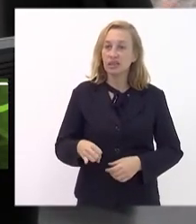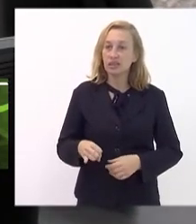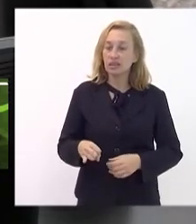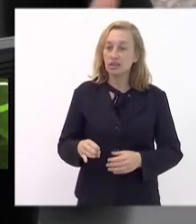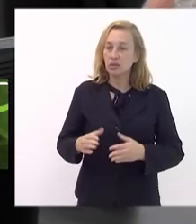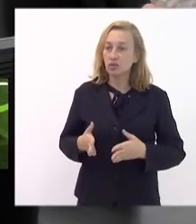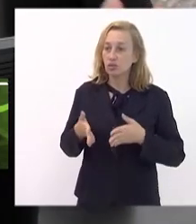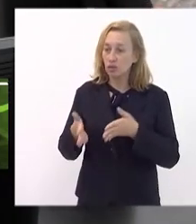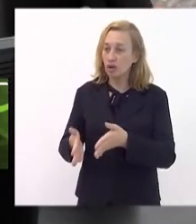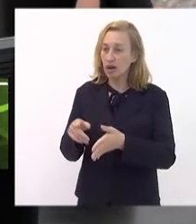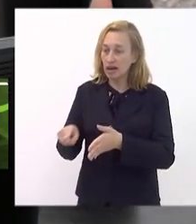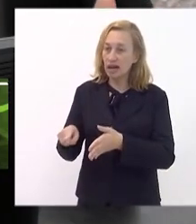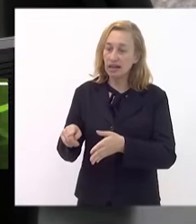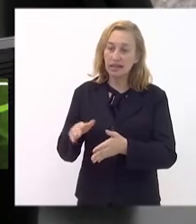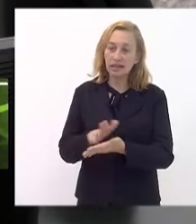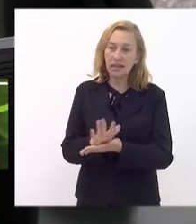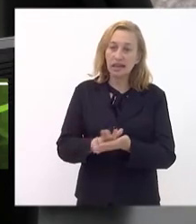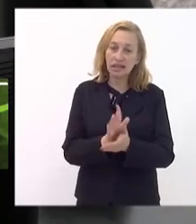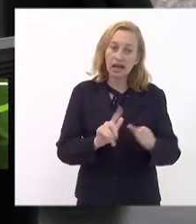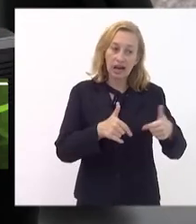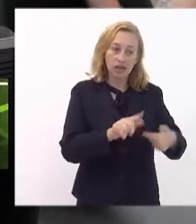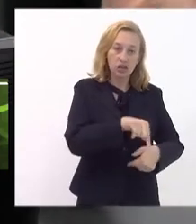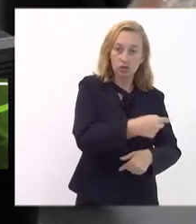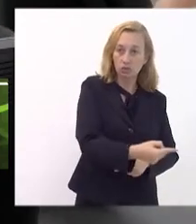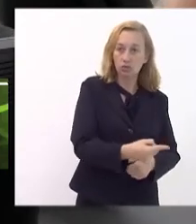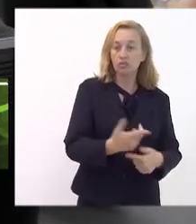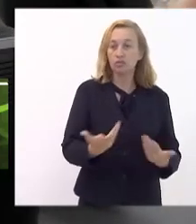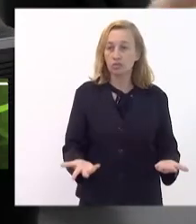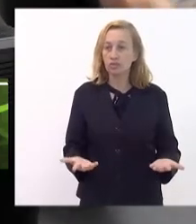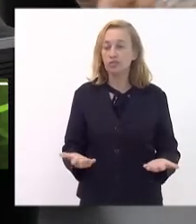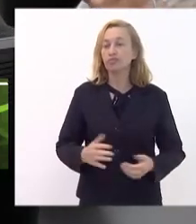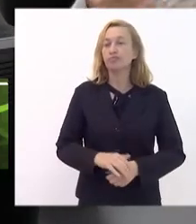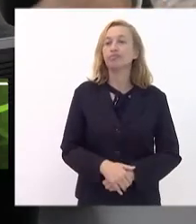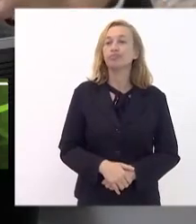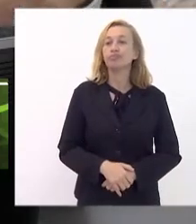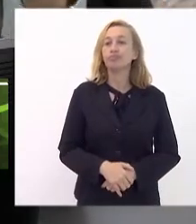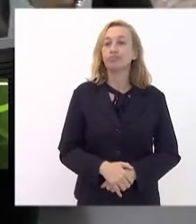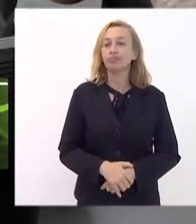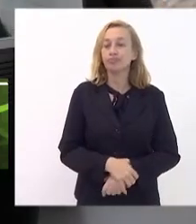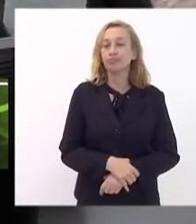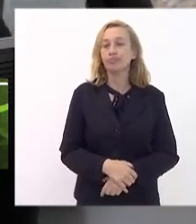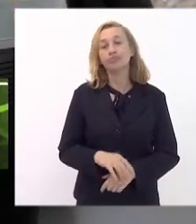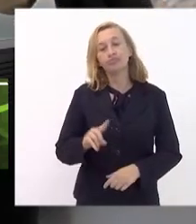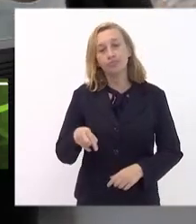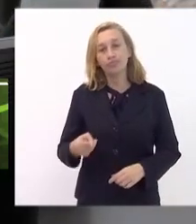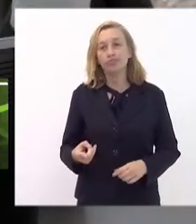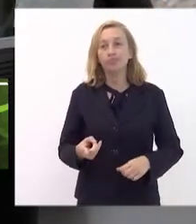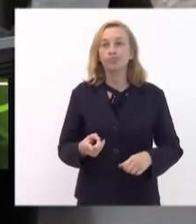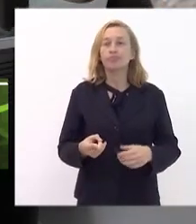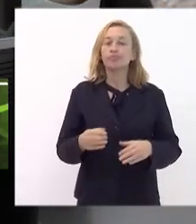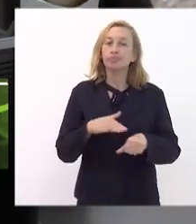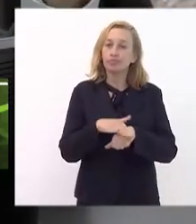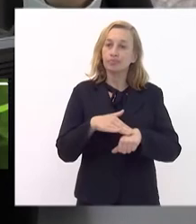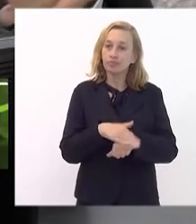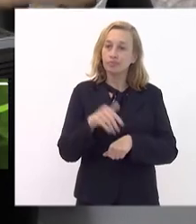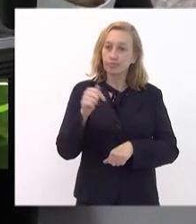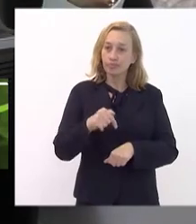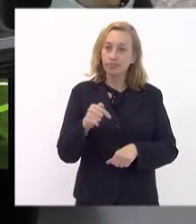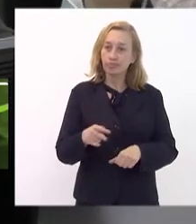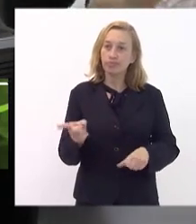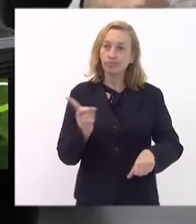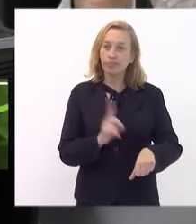Tudo retorna, etc., etc. Um aspecto. Outro aspecto é que a gente conversou aqui, dos tempos